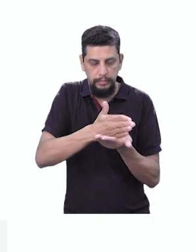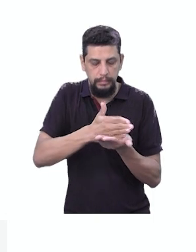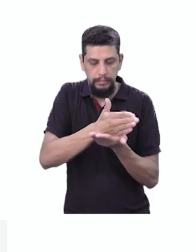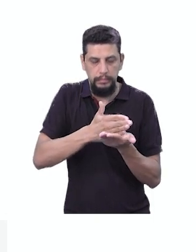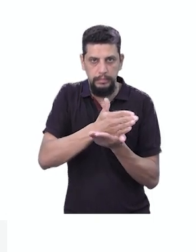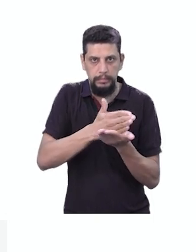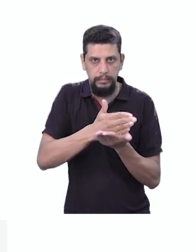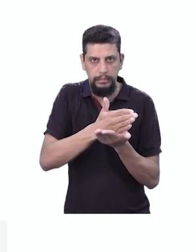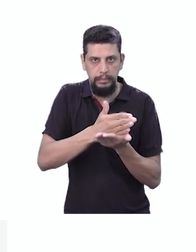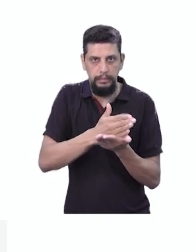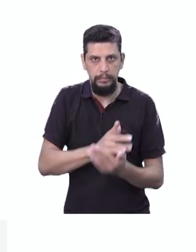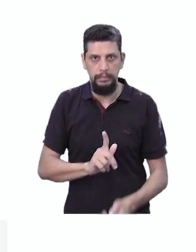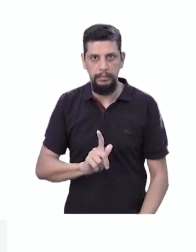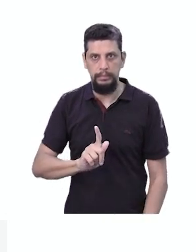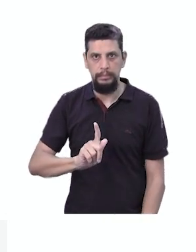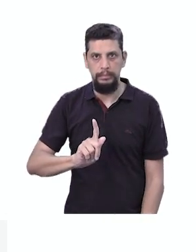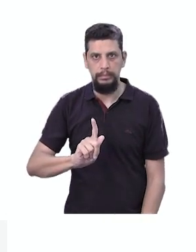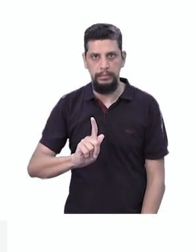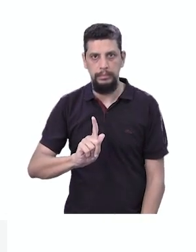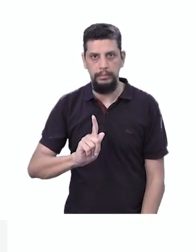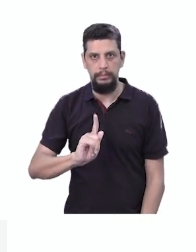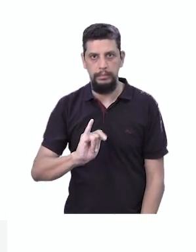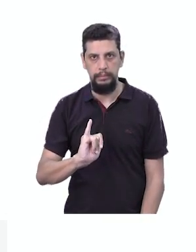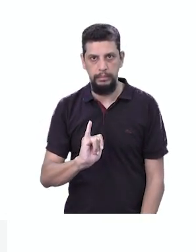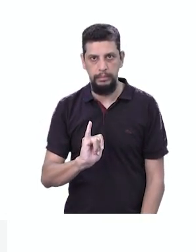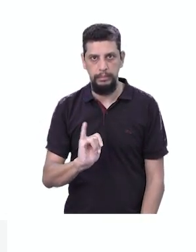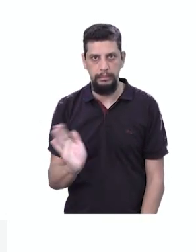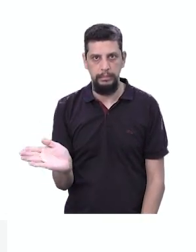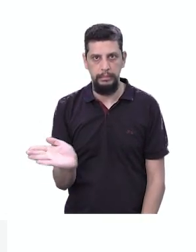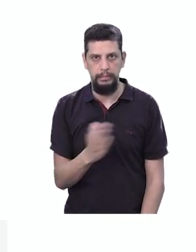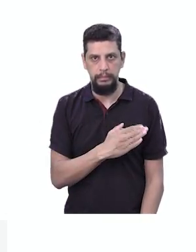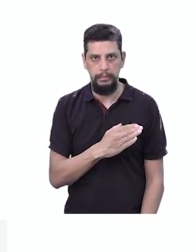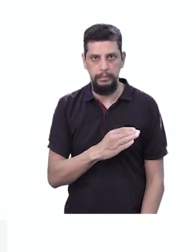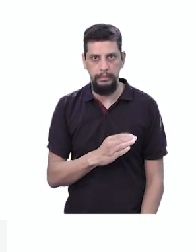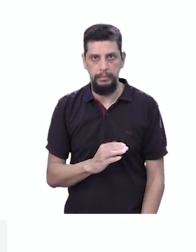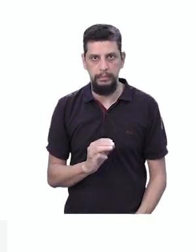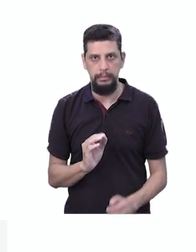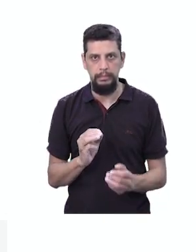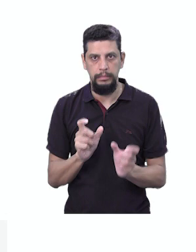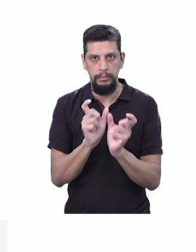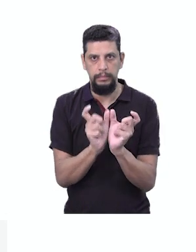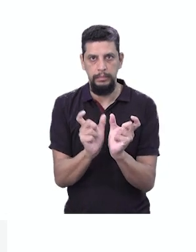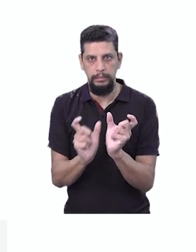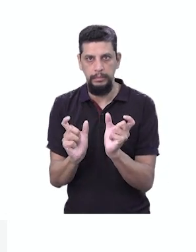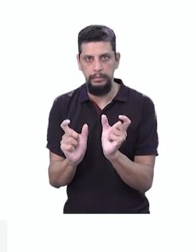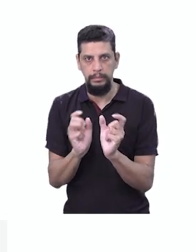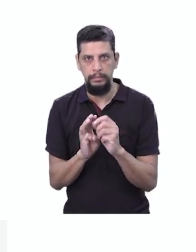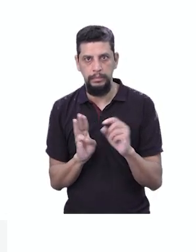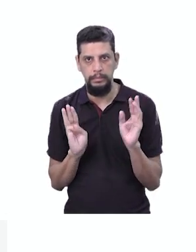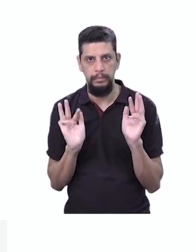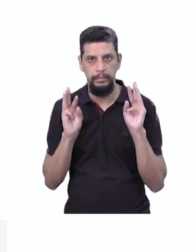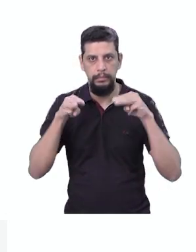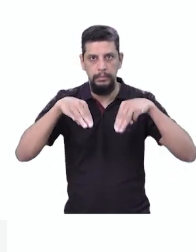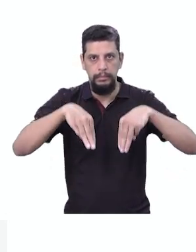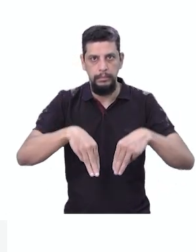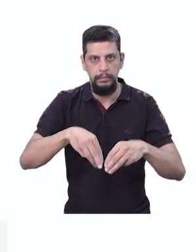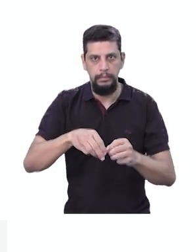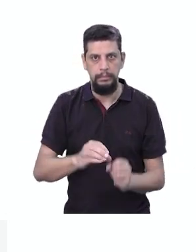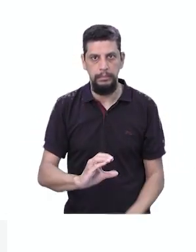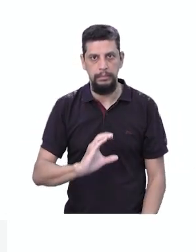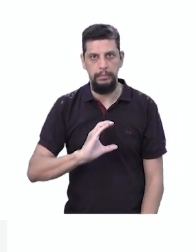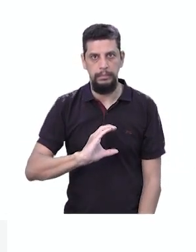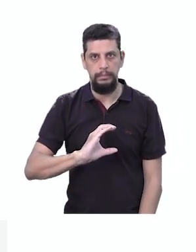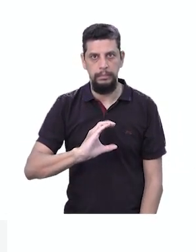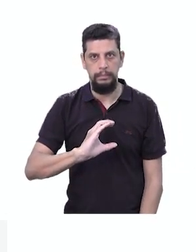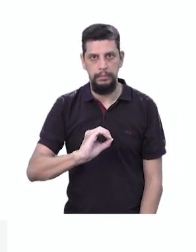do meio. Qual é a sílaba do meio? É Gi. Gi. E a sílaba final, a última sílaba, é